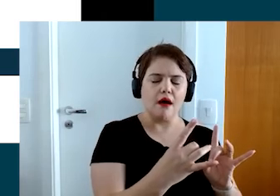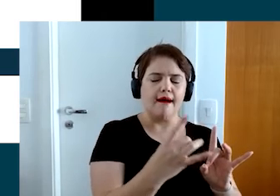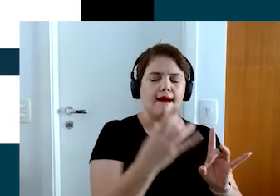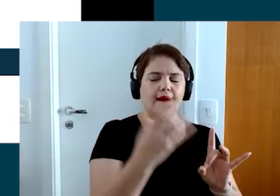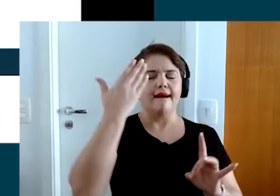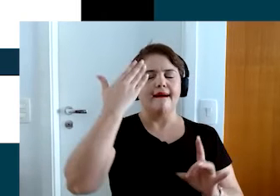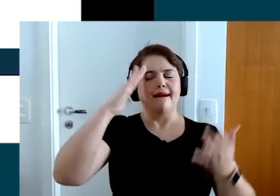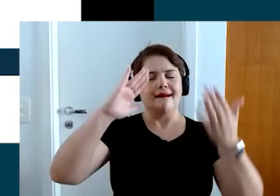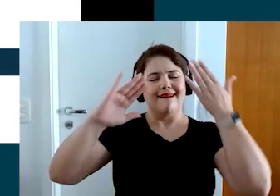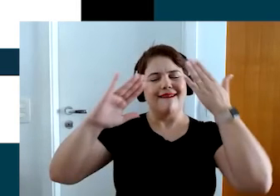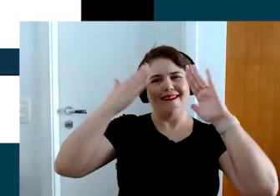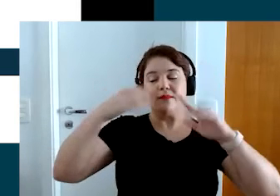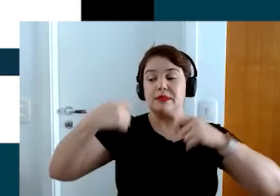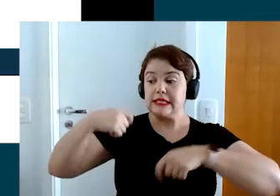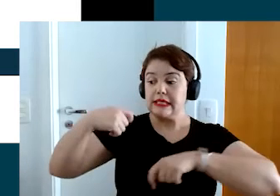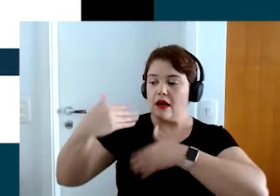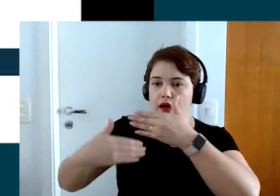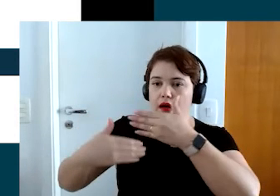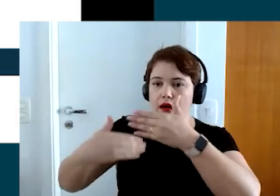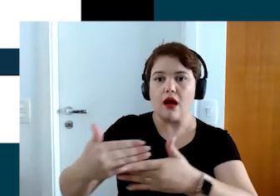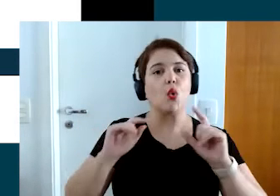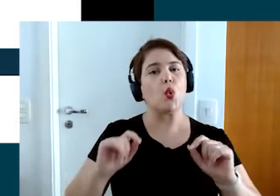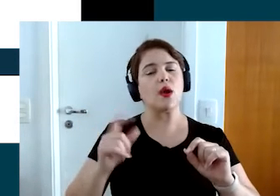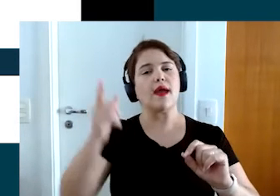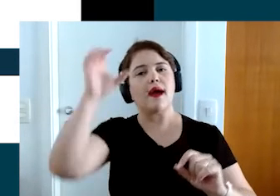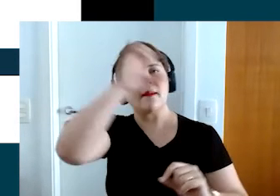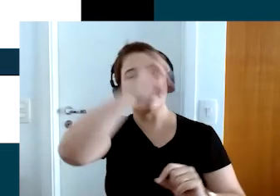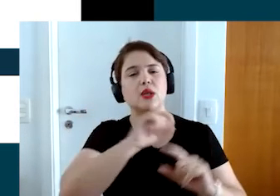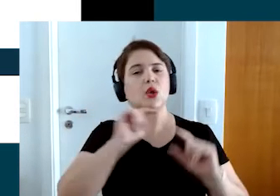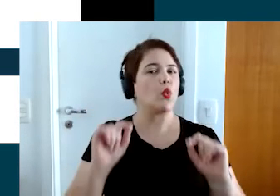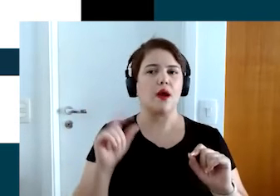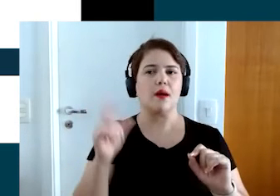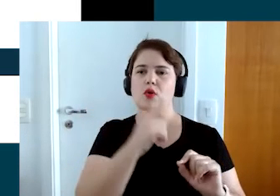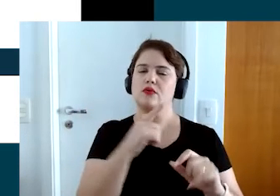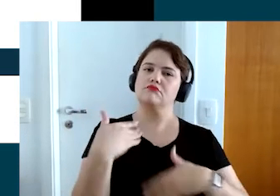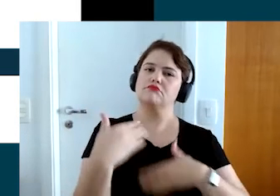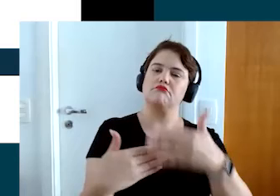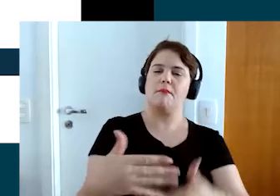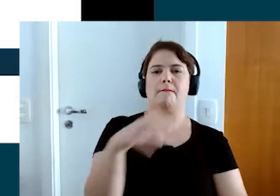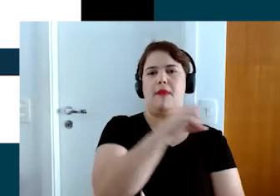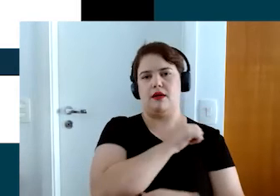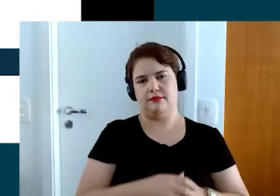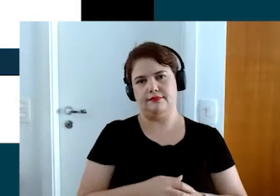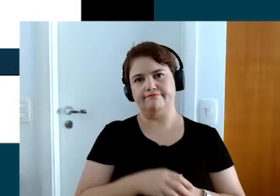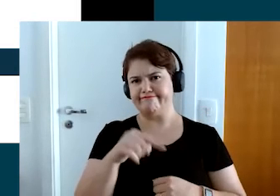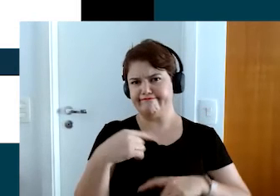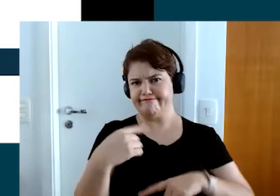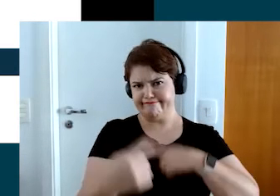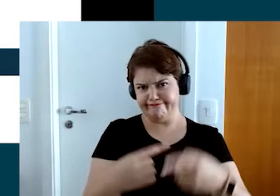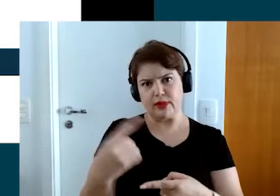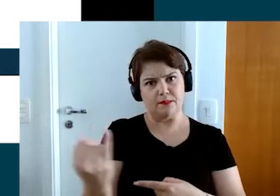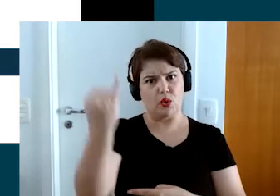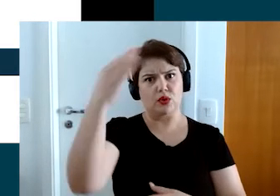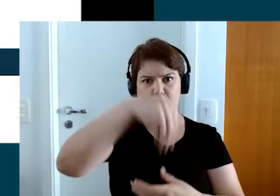é importante evoluir dessa funcionalidade, né, o que a gente aprendeu com ela para poder seguir adiante. Então, esse é um fluxo muito importante que está